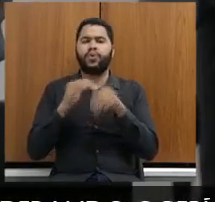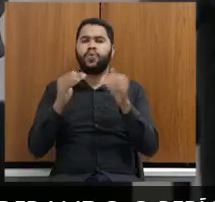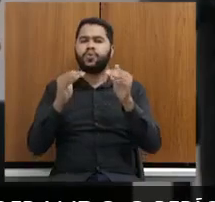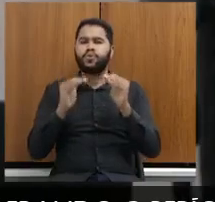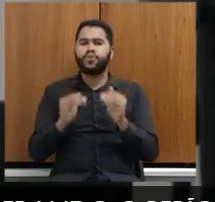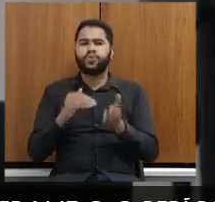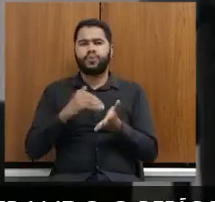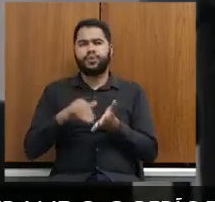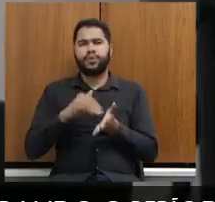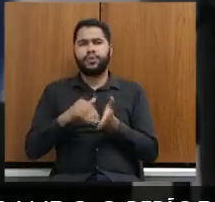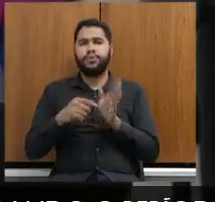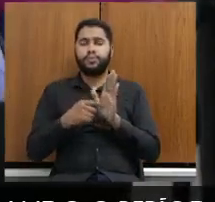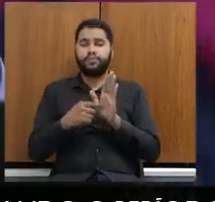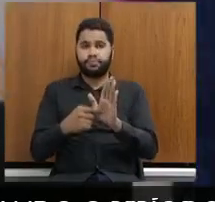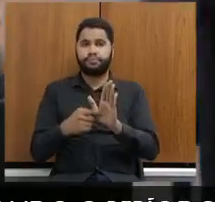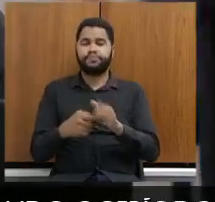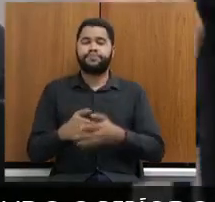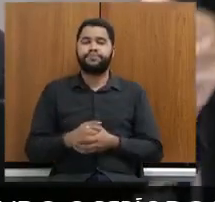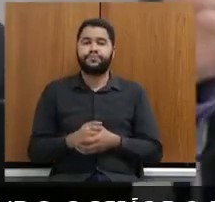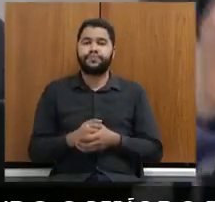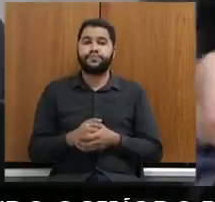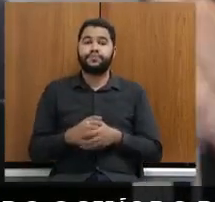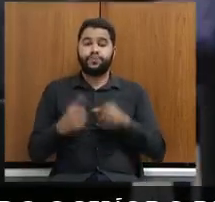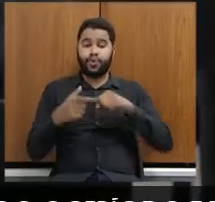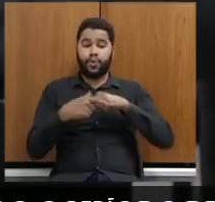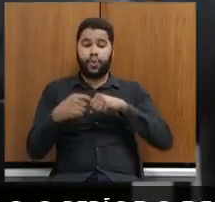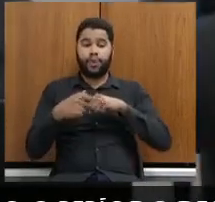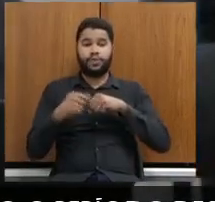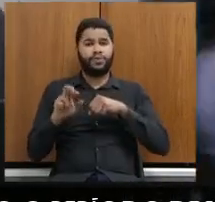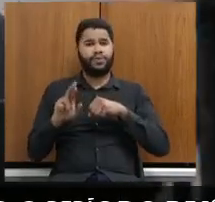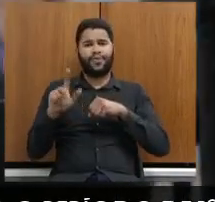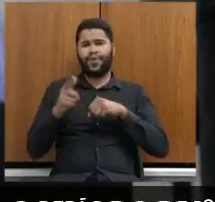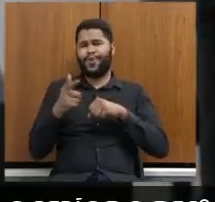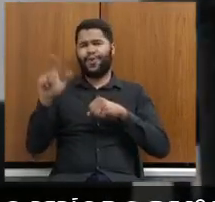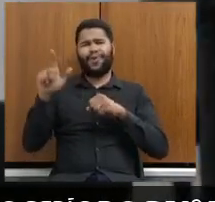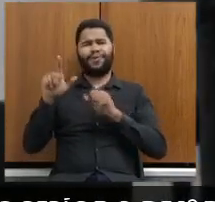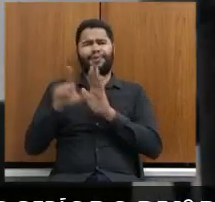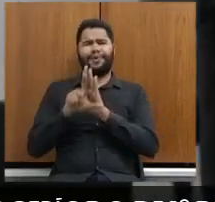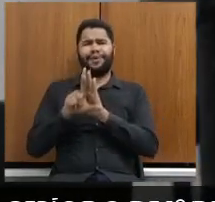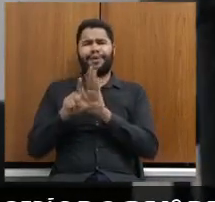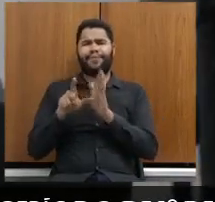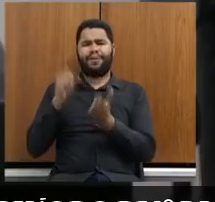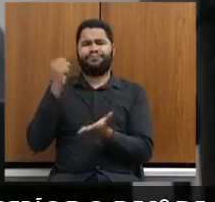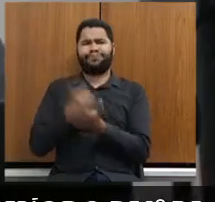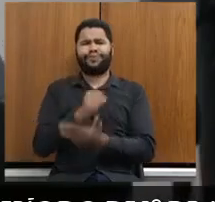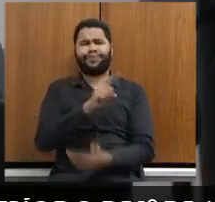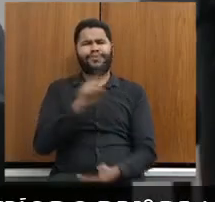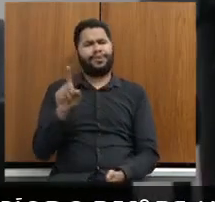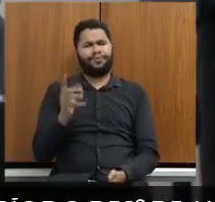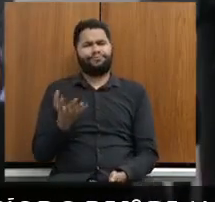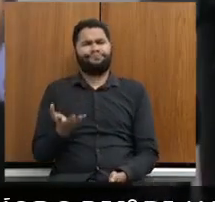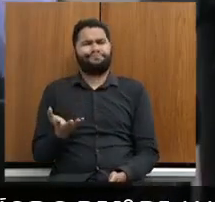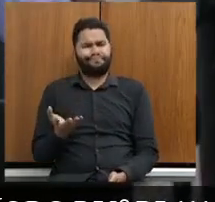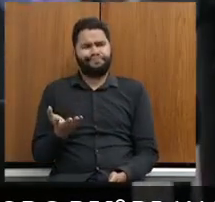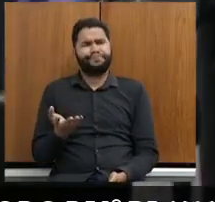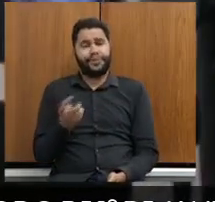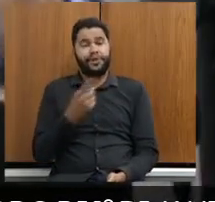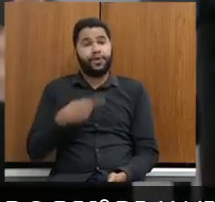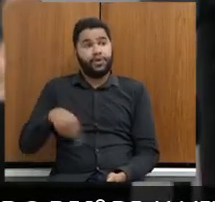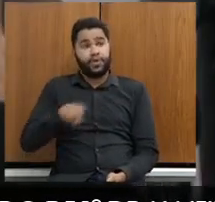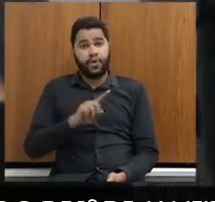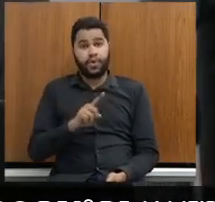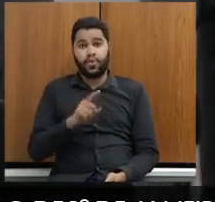Rodrigo é só pegar um artigo diferente de outra lei de outra carreira para debater um não tô nós precisamos enquanto